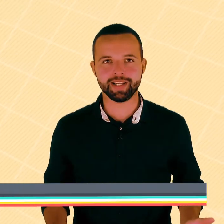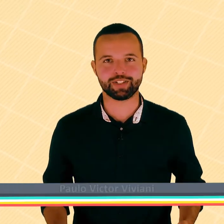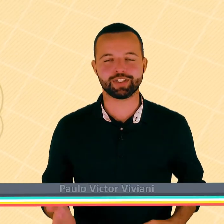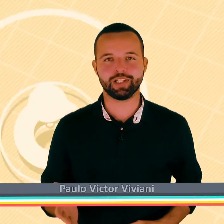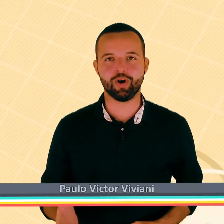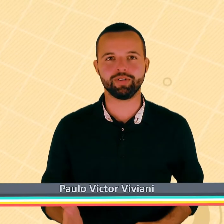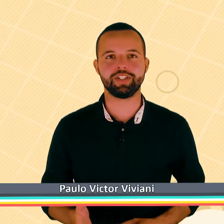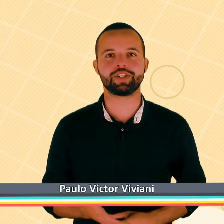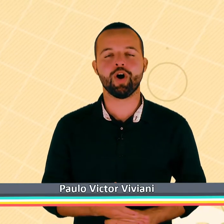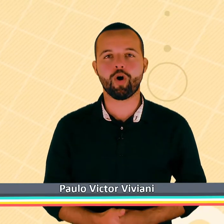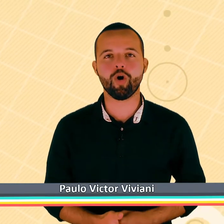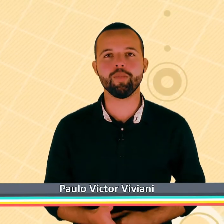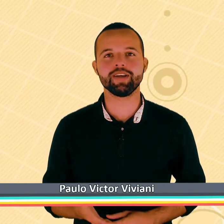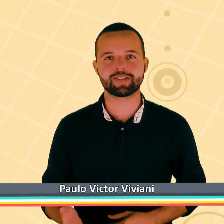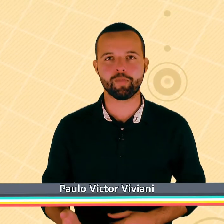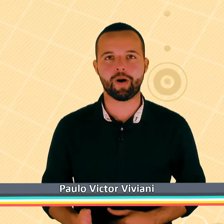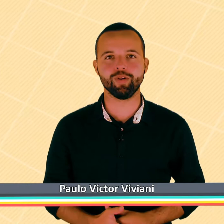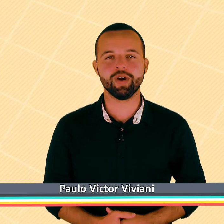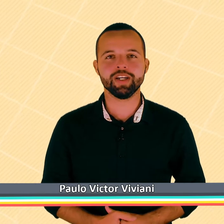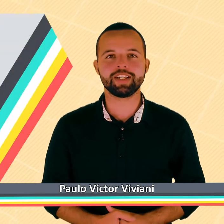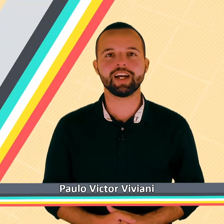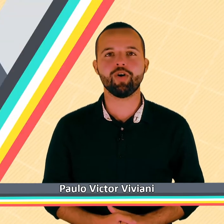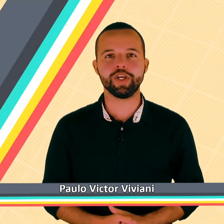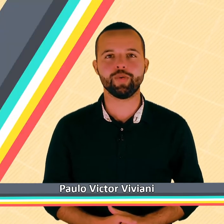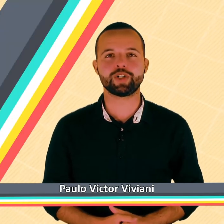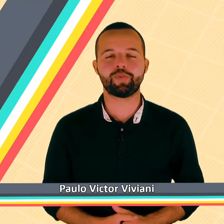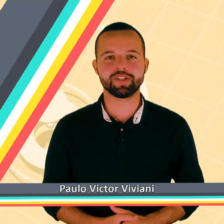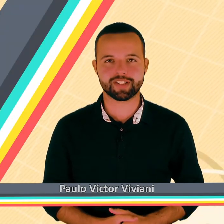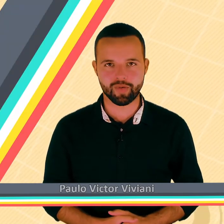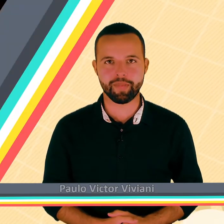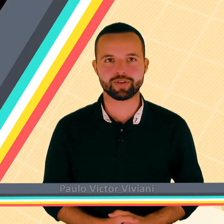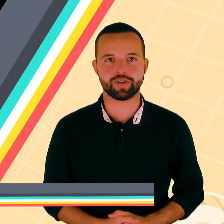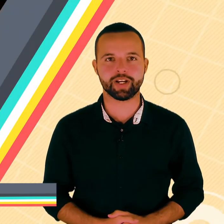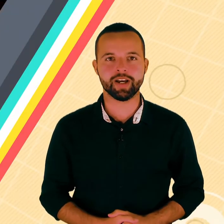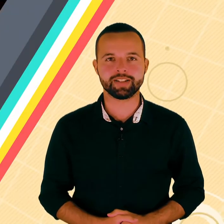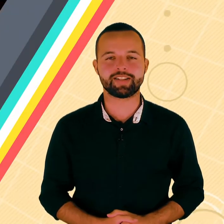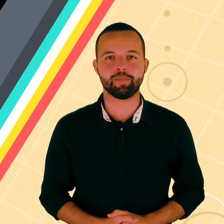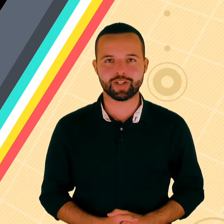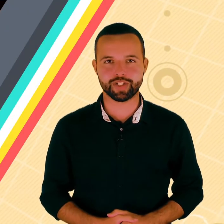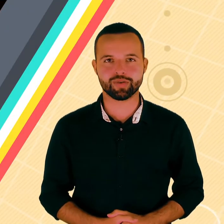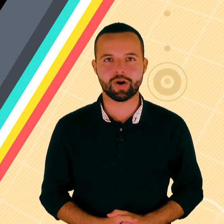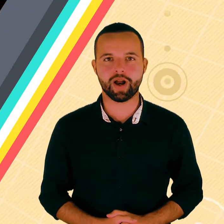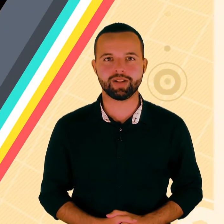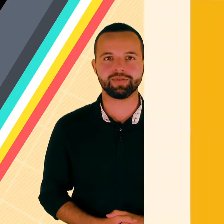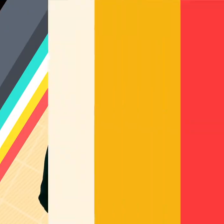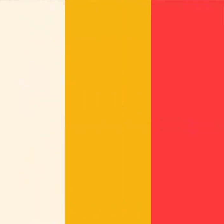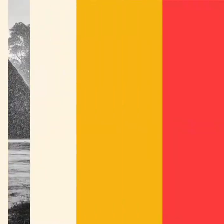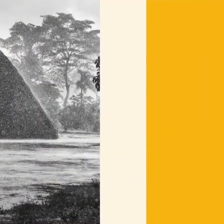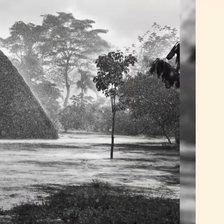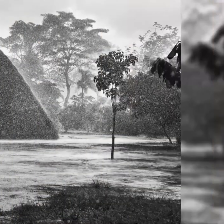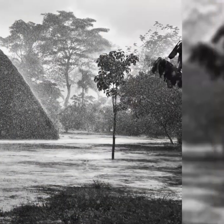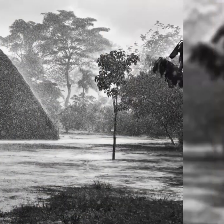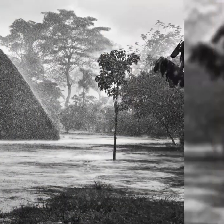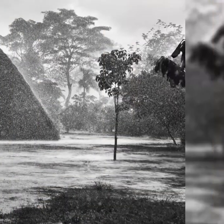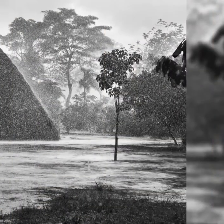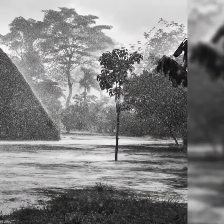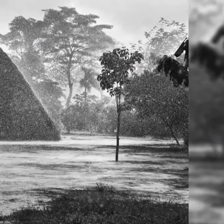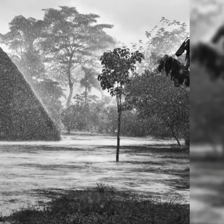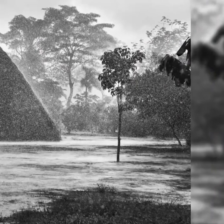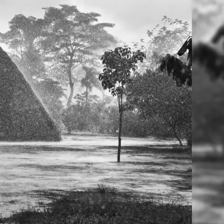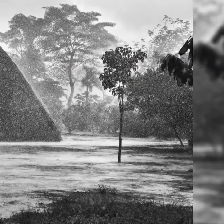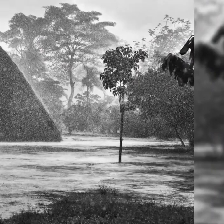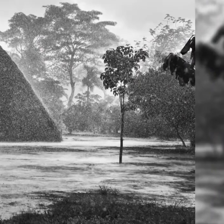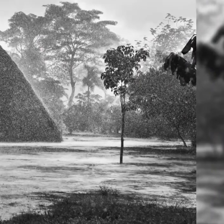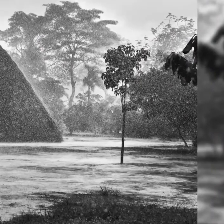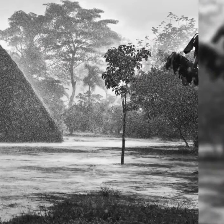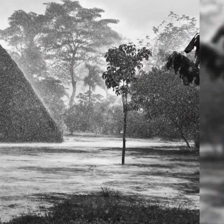Depois de Paris, Londres, Roma e São Paulo, chega ao Rio a Exposição Amazônia de Sebastião Salgado. Até o dia 29